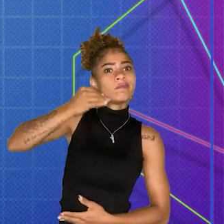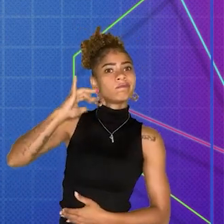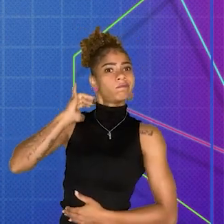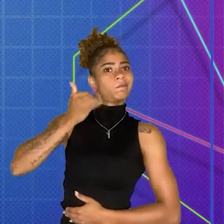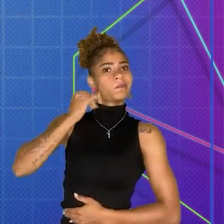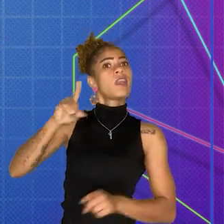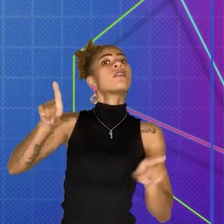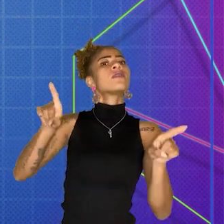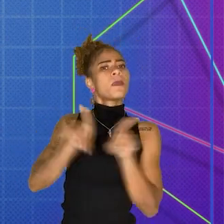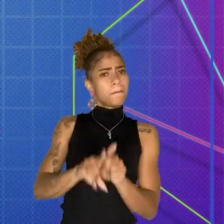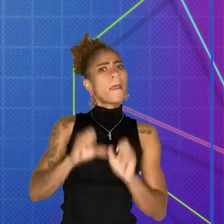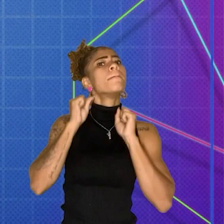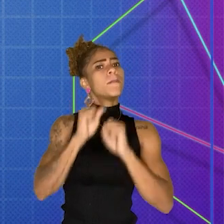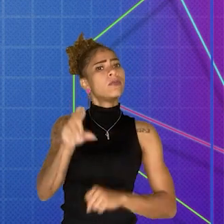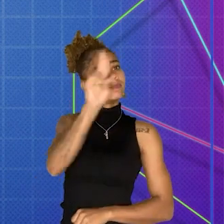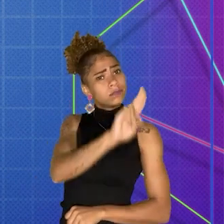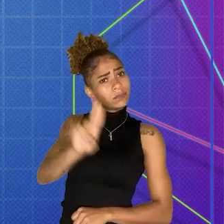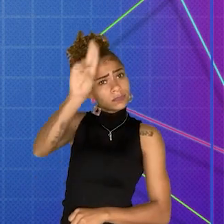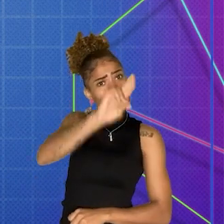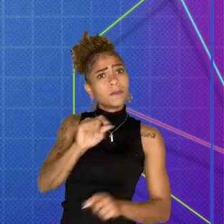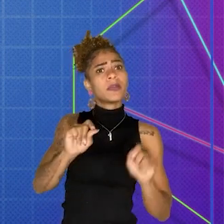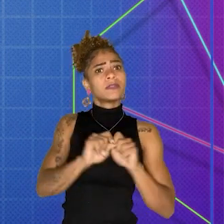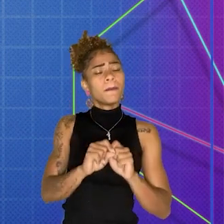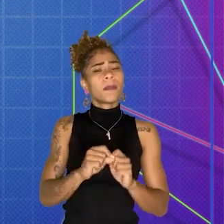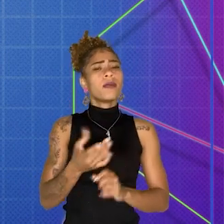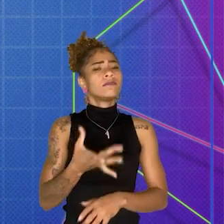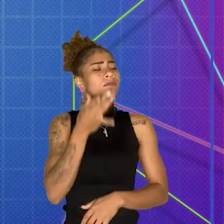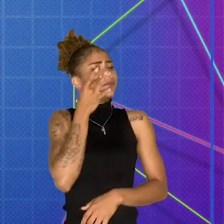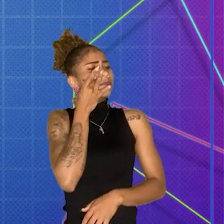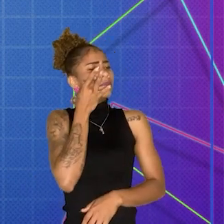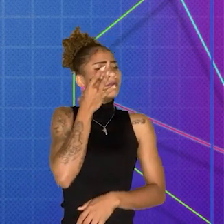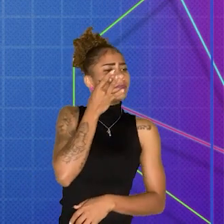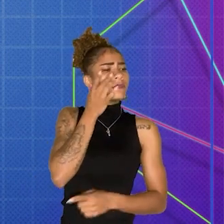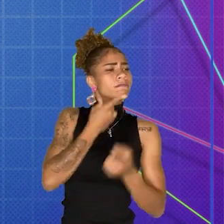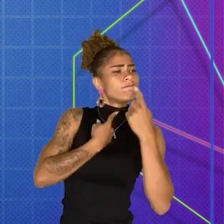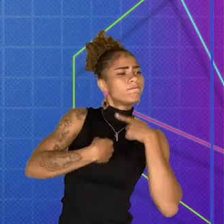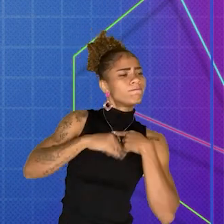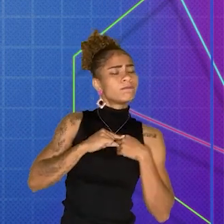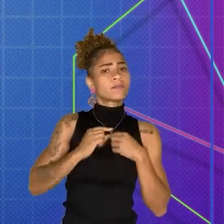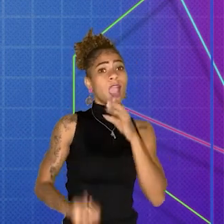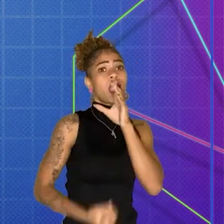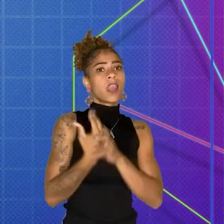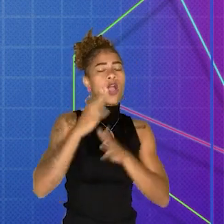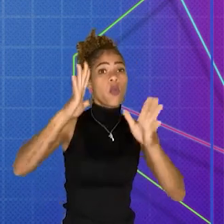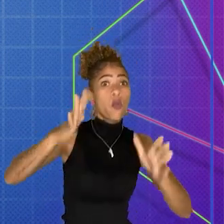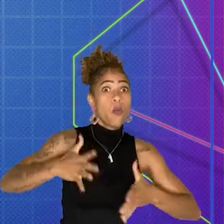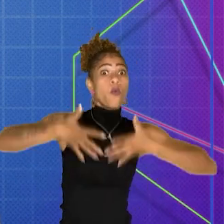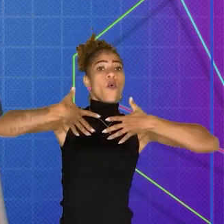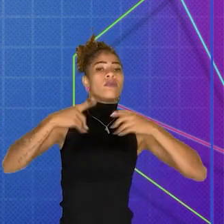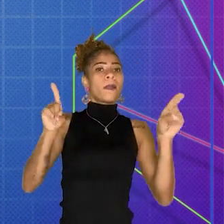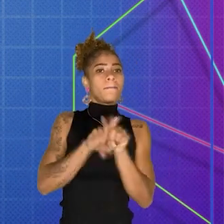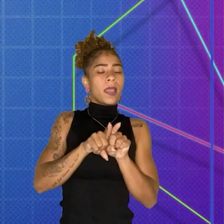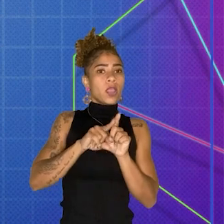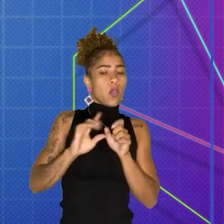linguagens também pode ser utilizada para subverter as expectativas do jogador e criar um senso de surpresa e mistério.